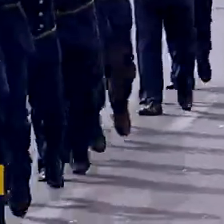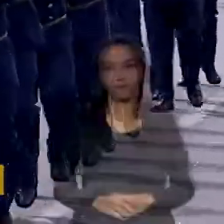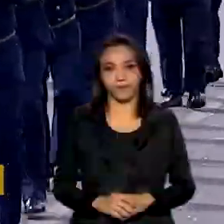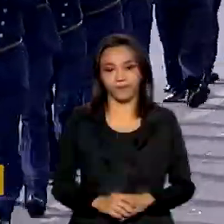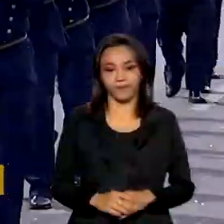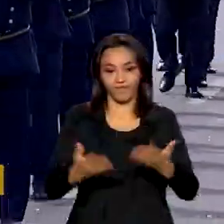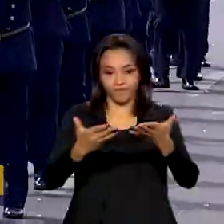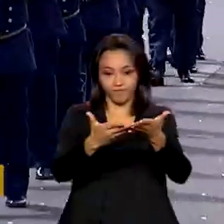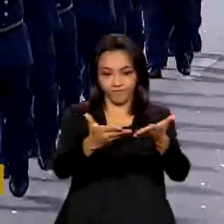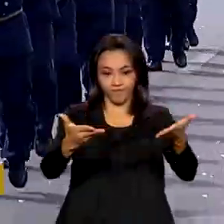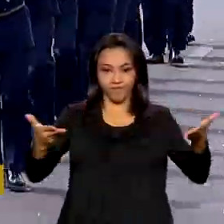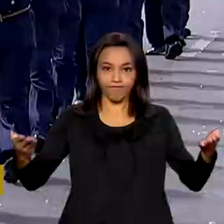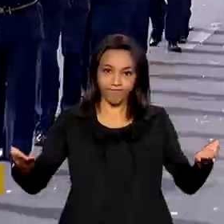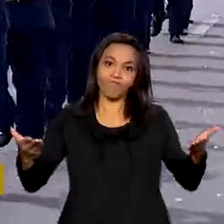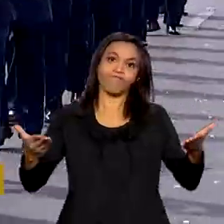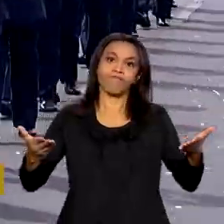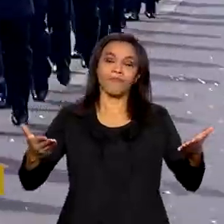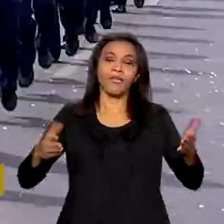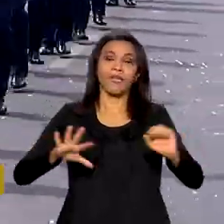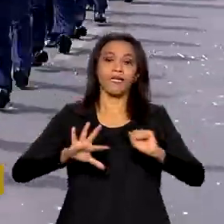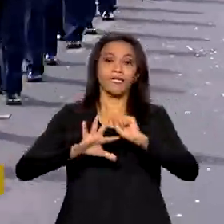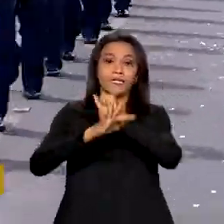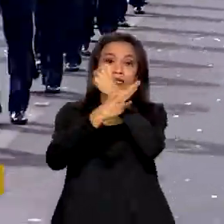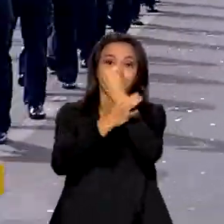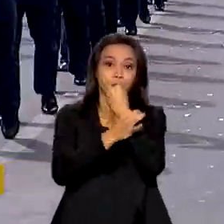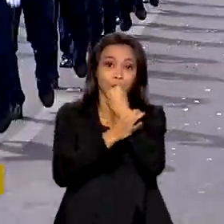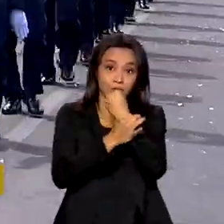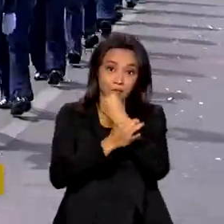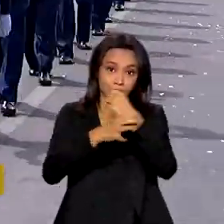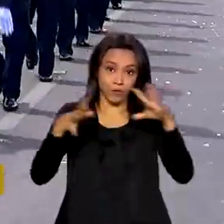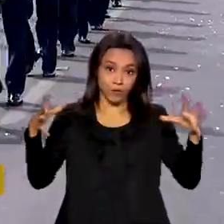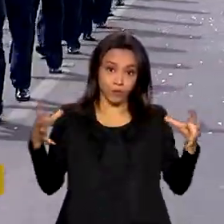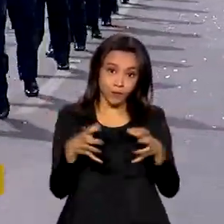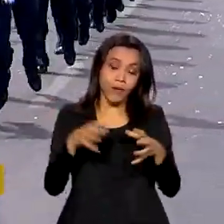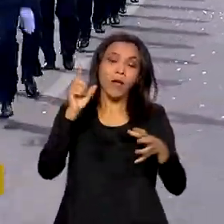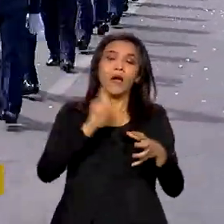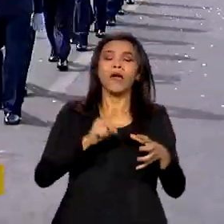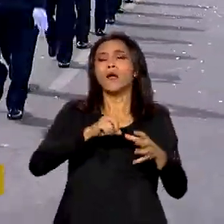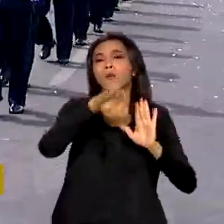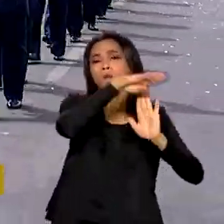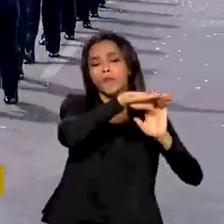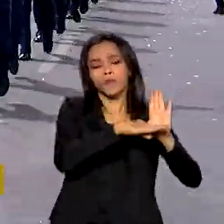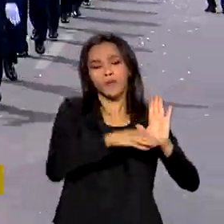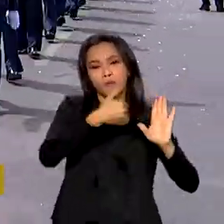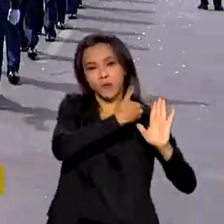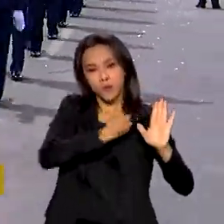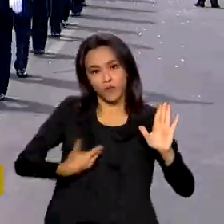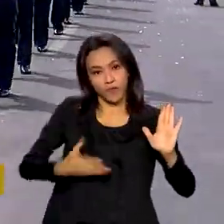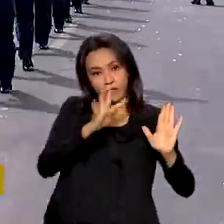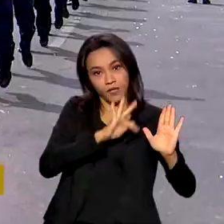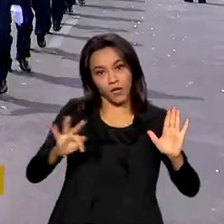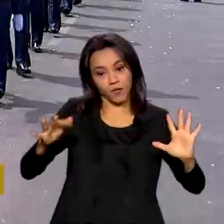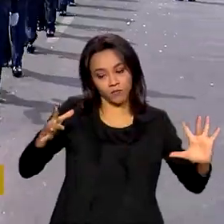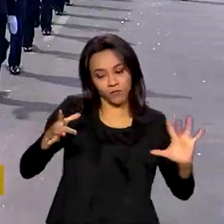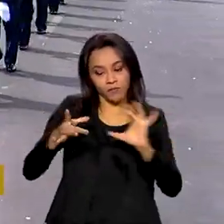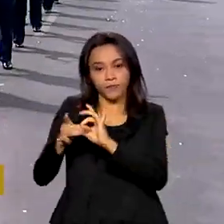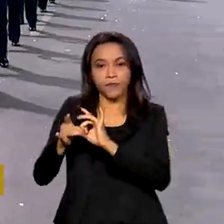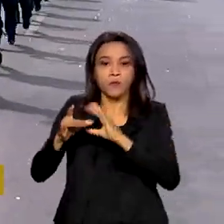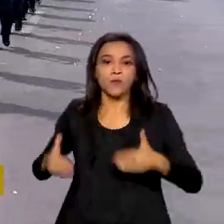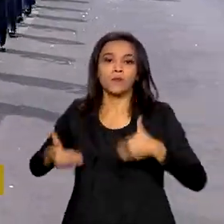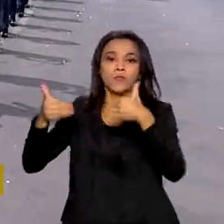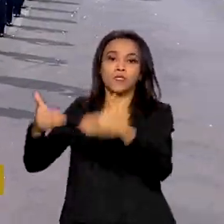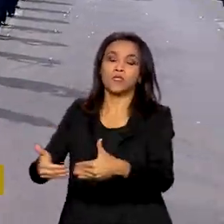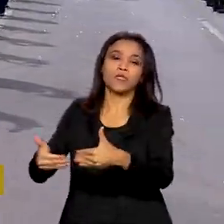Força Nacional de Segurança Pública é um programa de cooperação federativa do governo federal, subordinado ao Ministério da Justiça